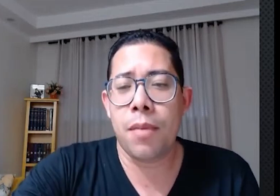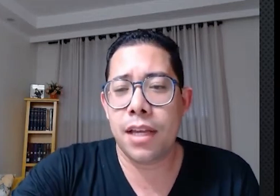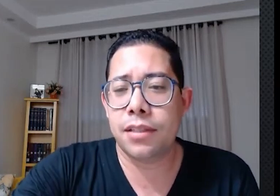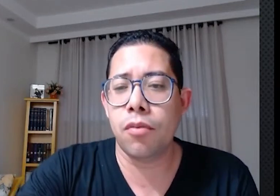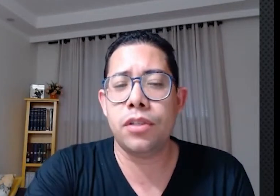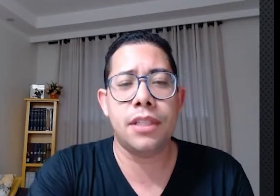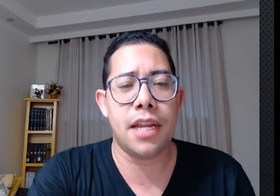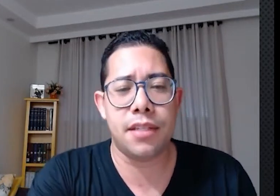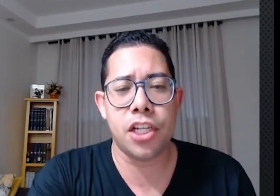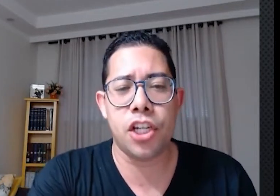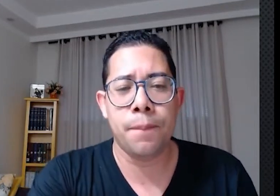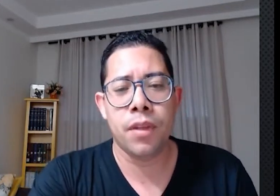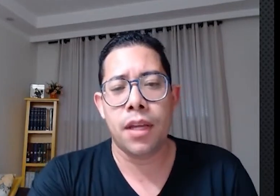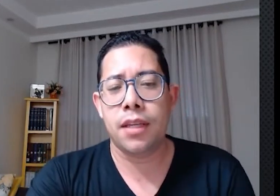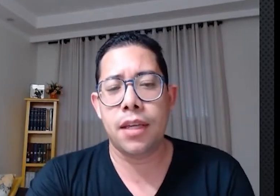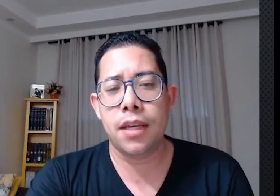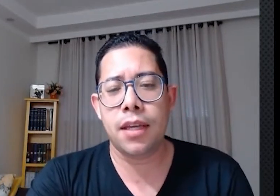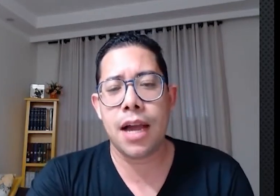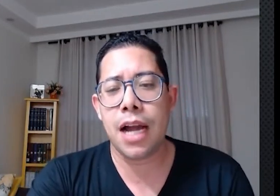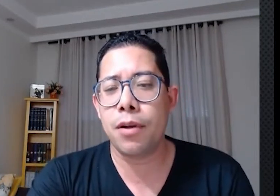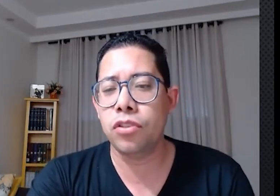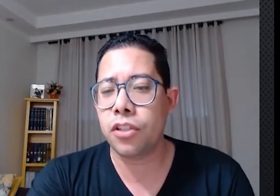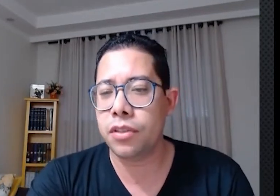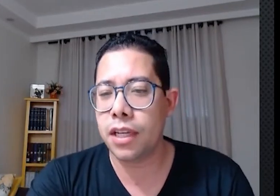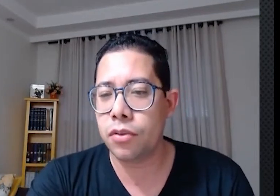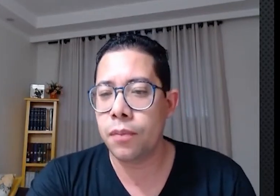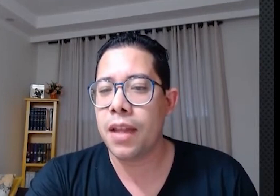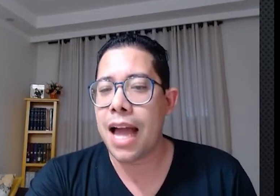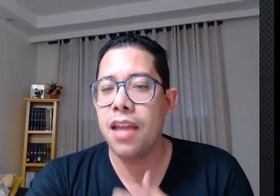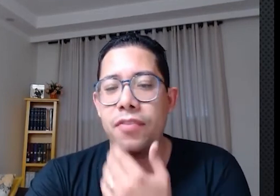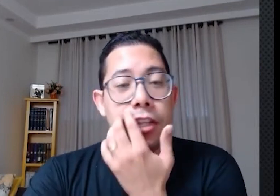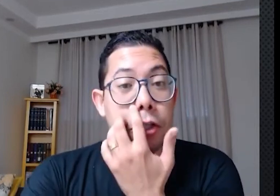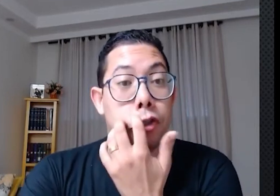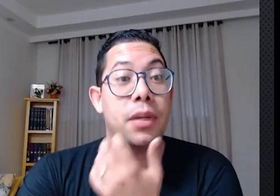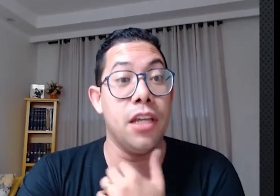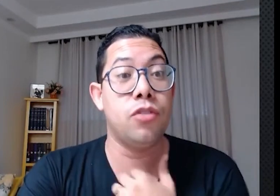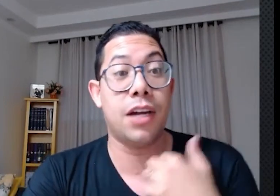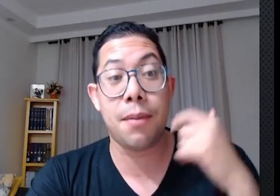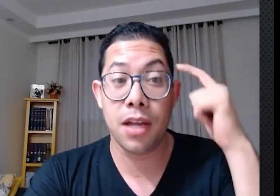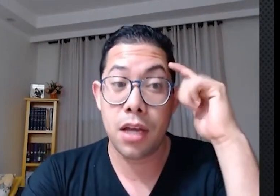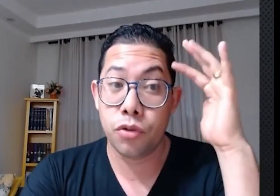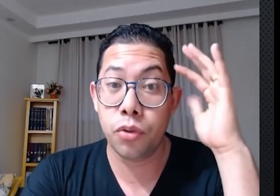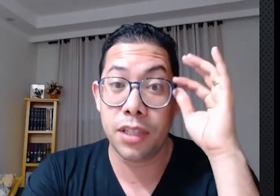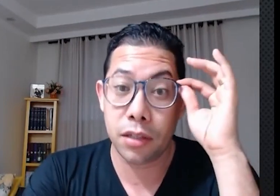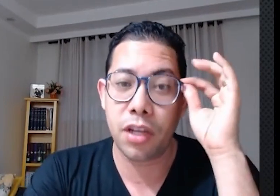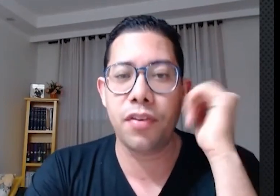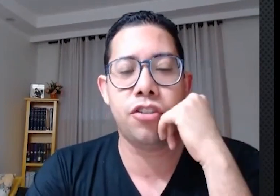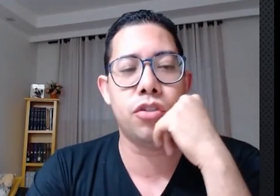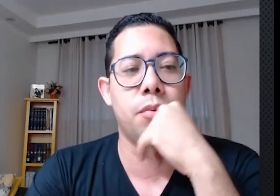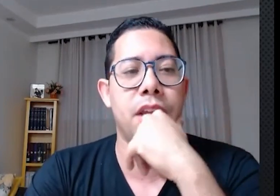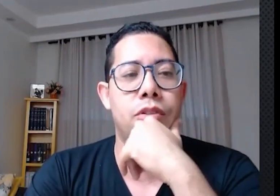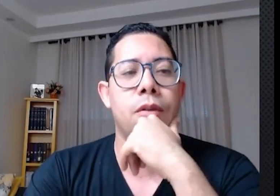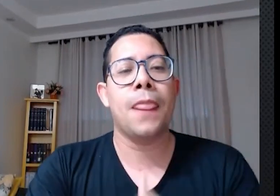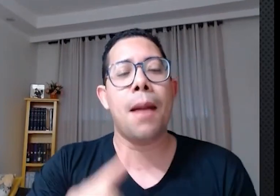É uma questão muito interessante que acaba nos ajudando a refletir sobre isso, acaba ajudando a